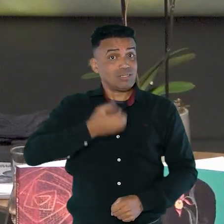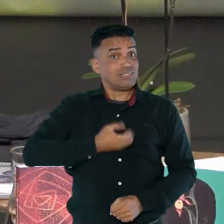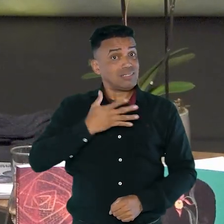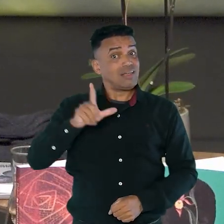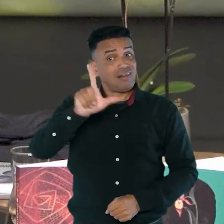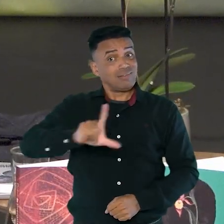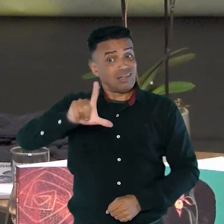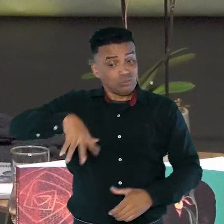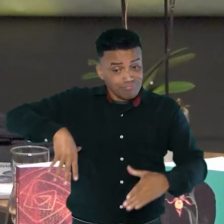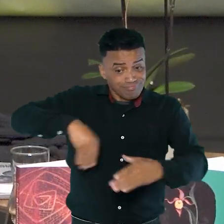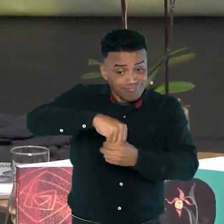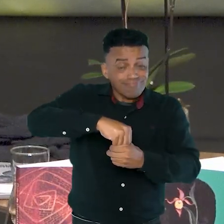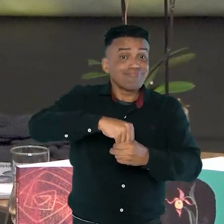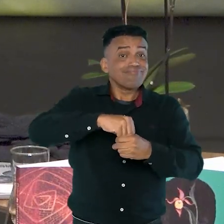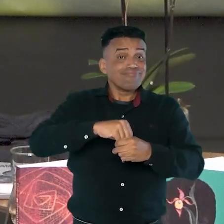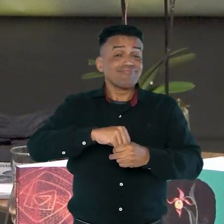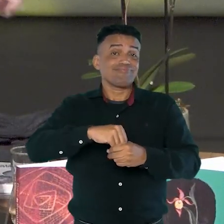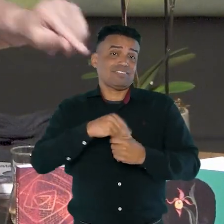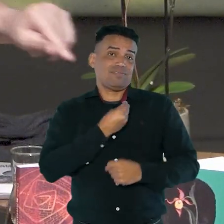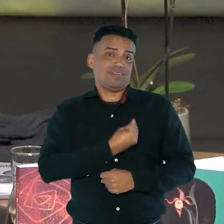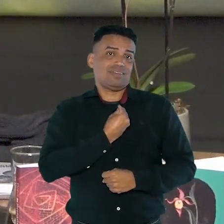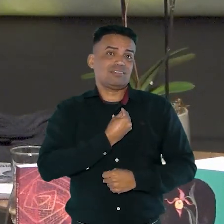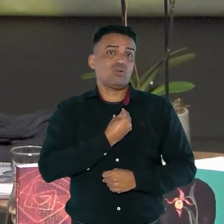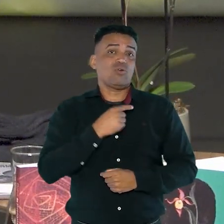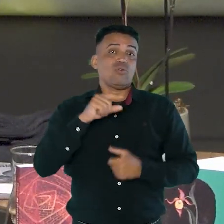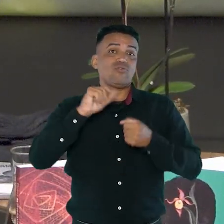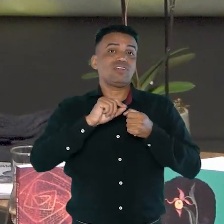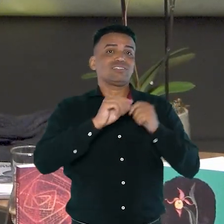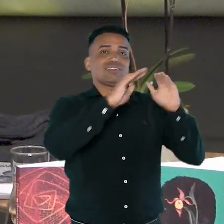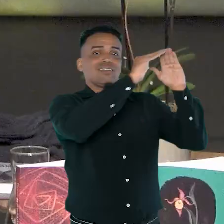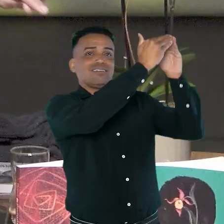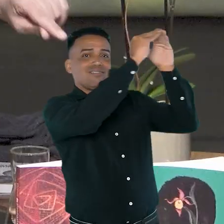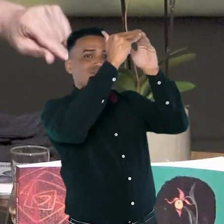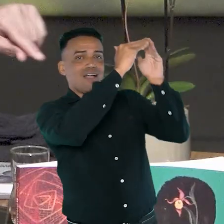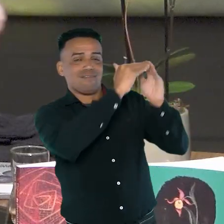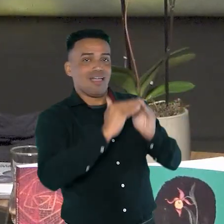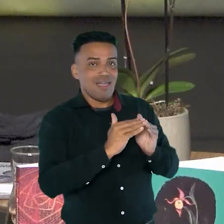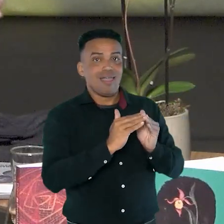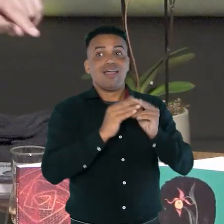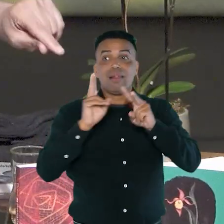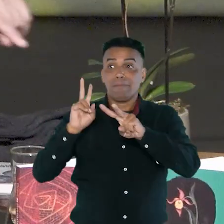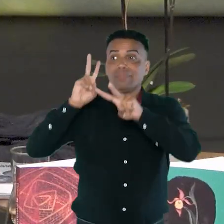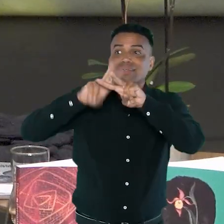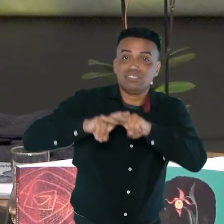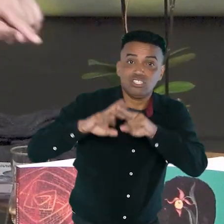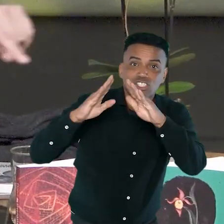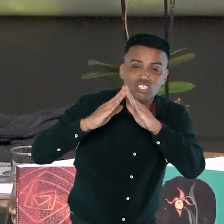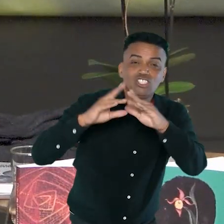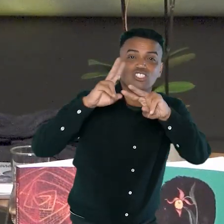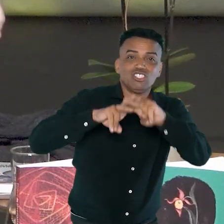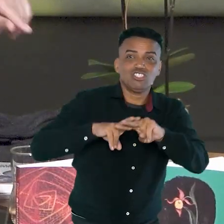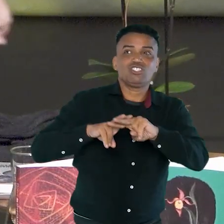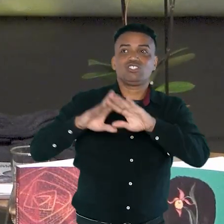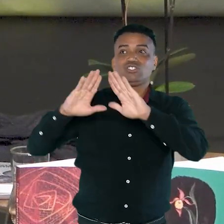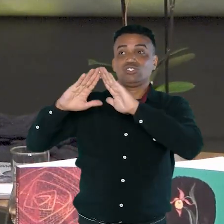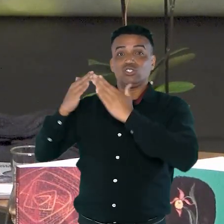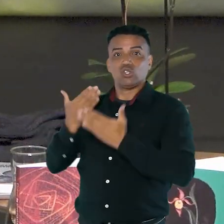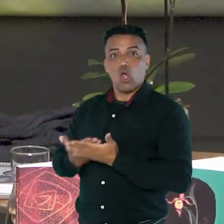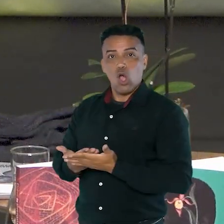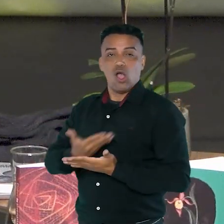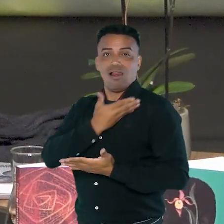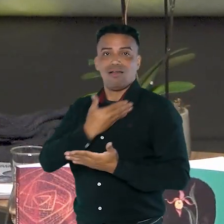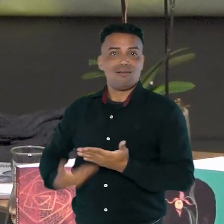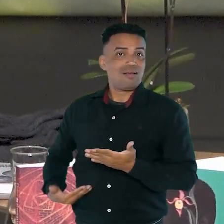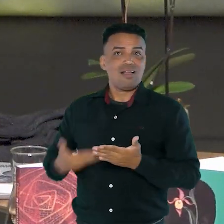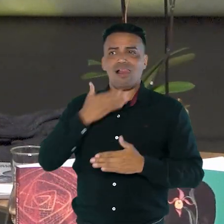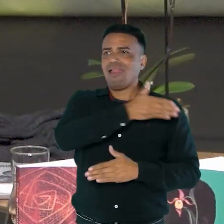ter literatura na sua vida. Eu fiz isso nas favelas, eu fiz isso em presídio, em Fundação Casa, escolas públicas, em todo lugar que eu